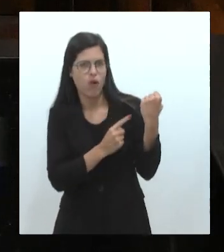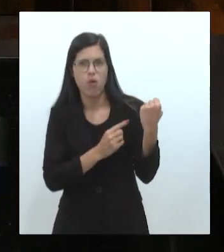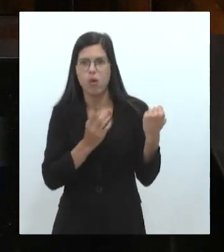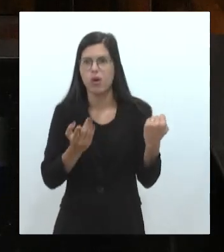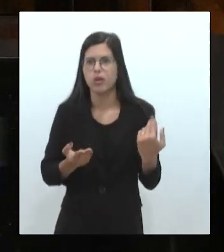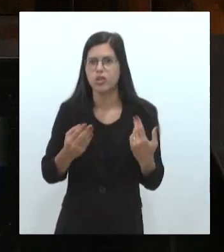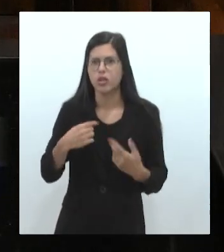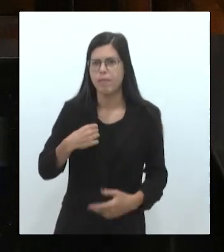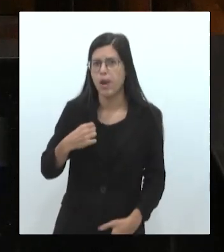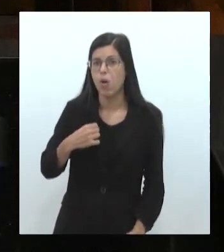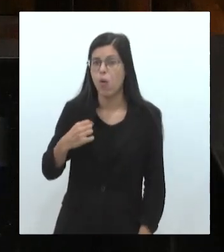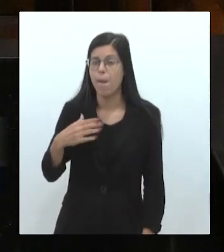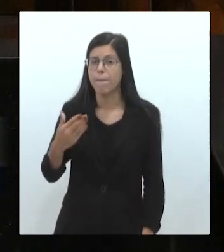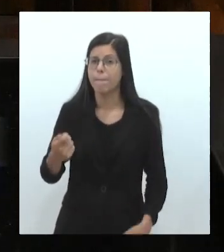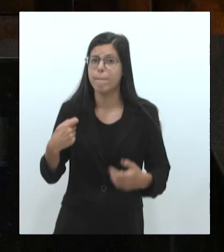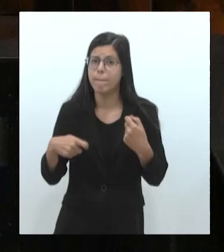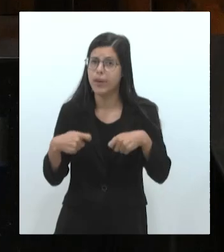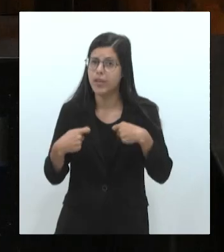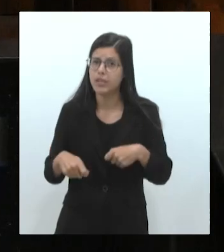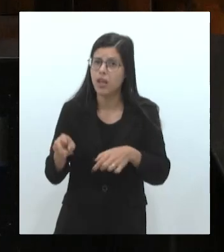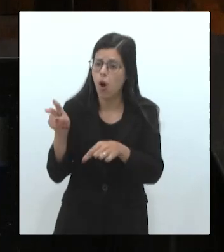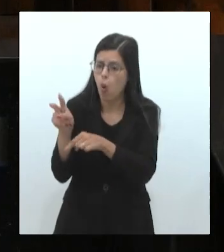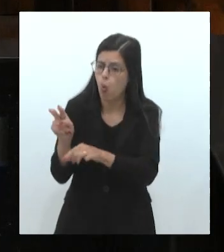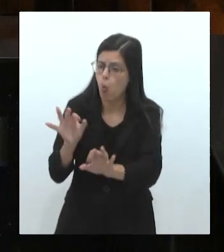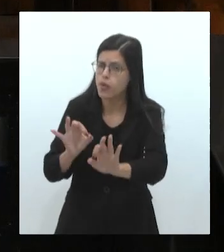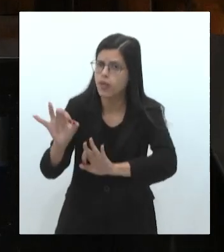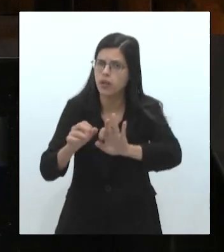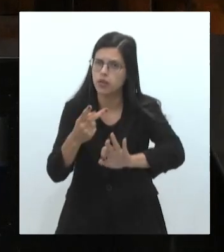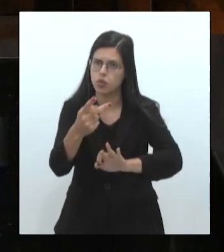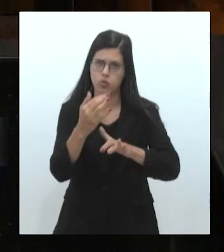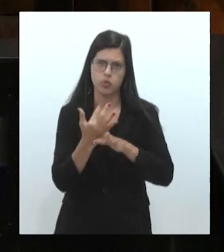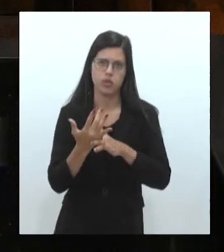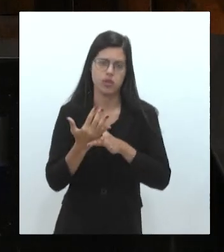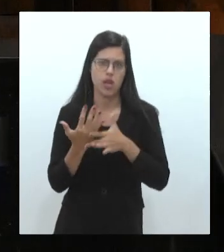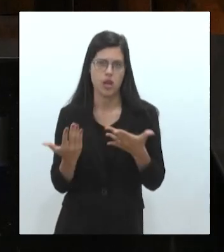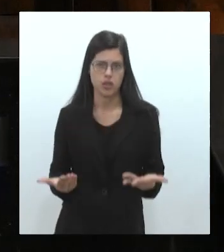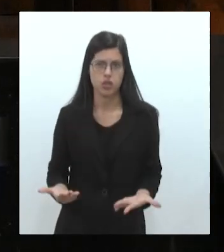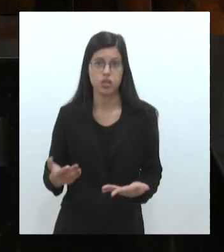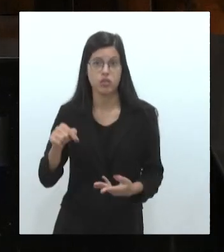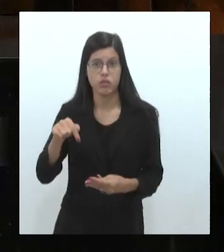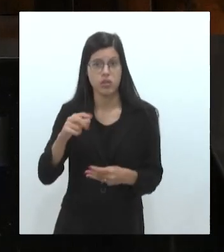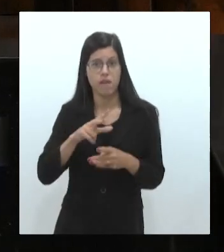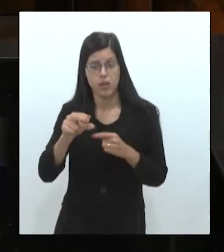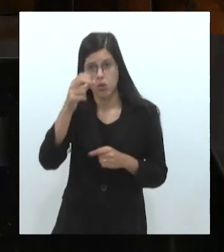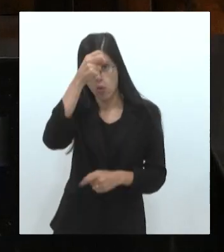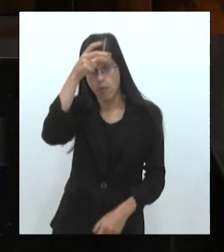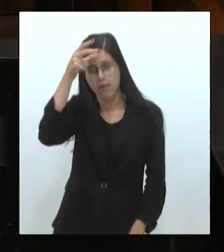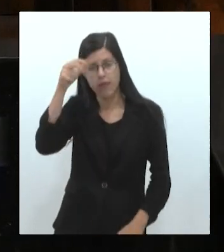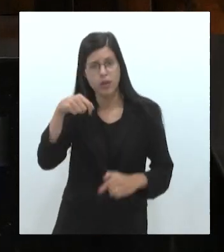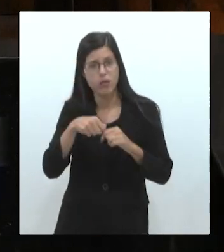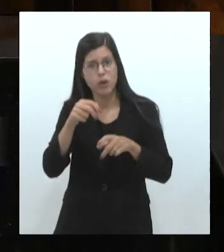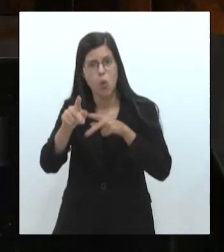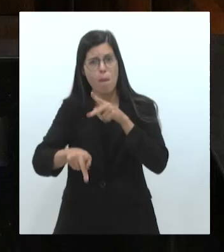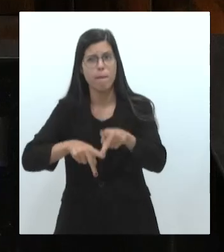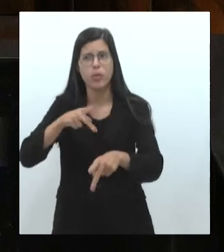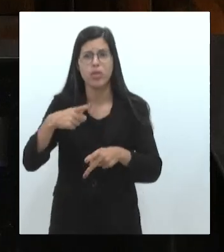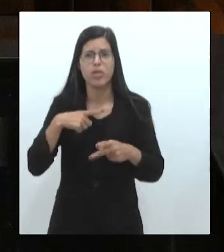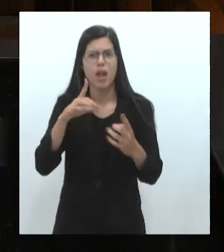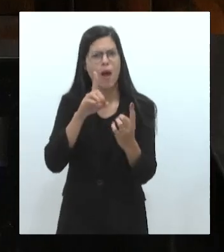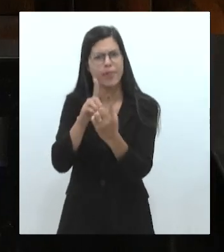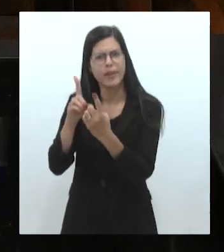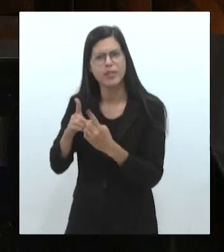visto, tome conta da sua cidade, a qual você foi eleito prefeito. Faça com que a população tenha um atendimento de